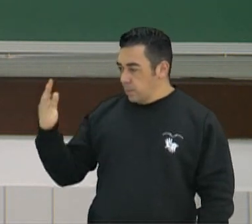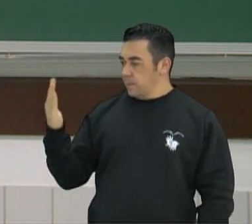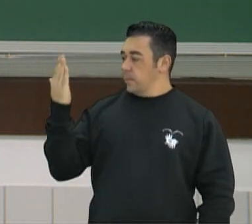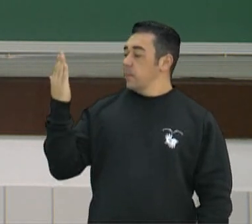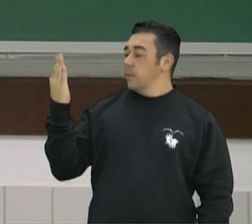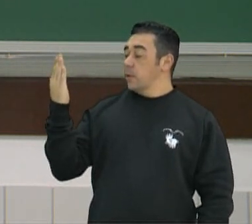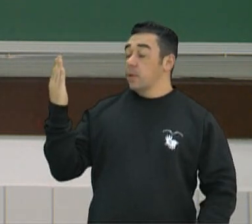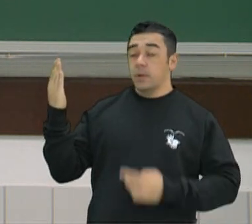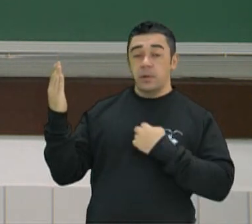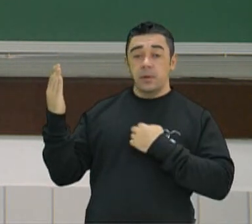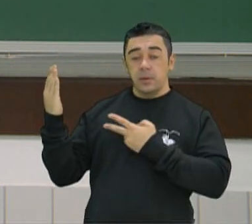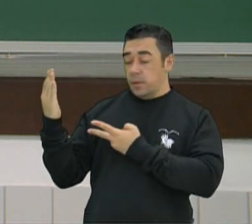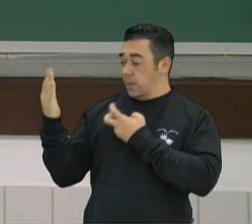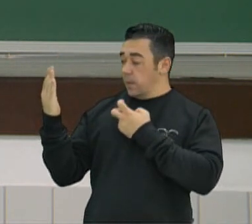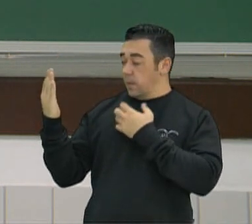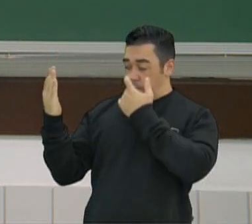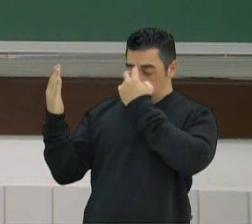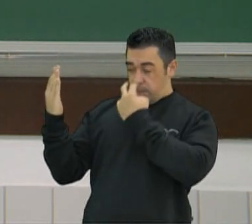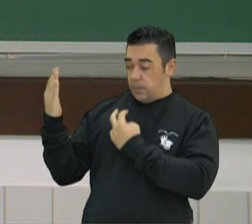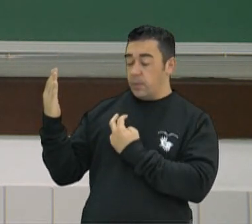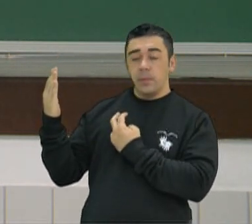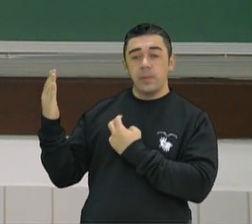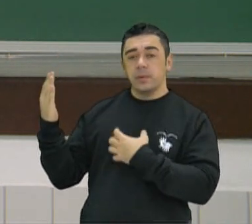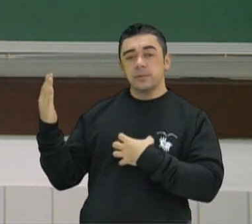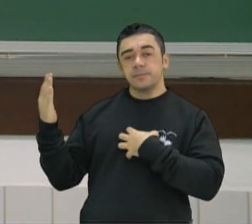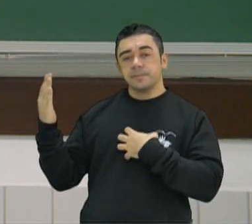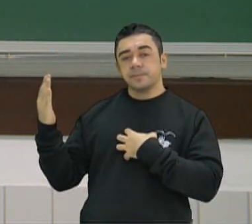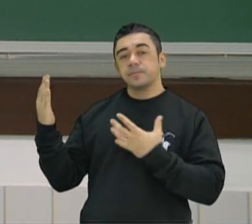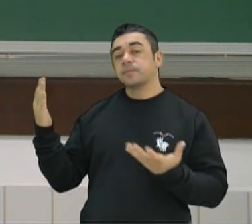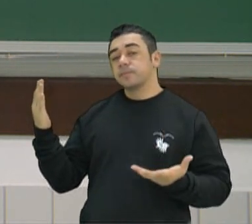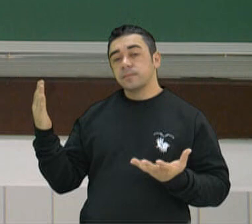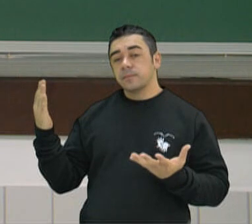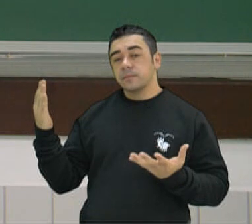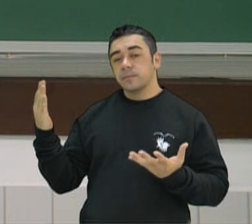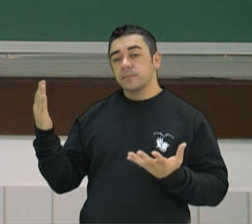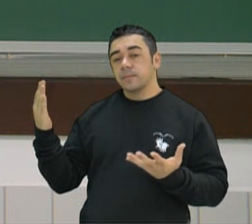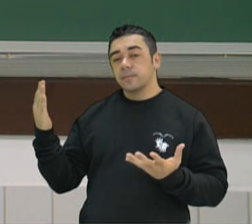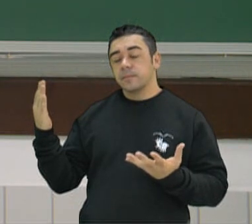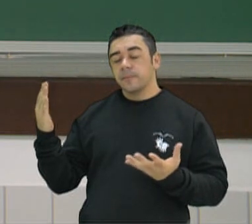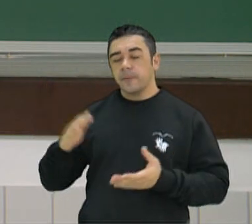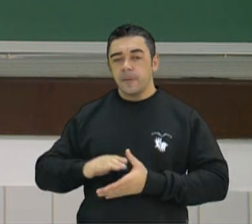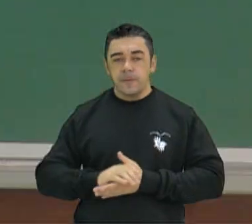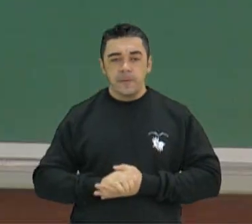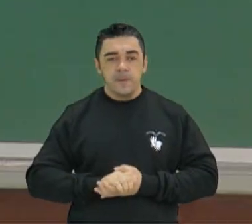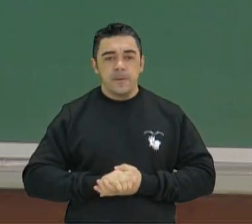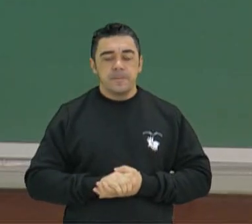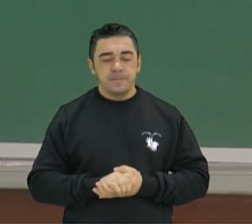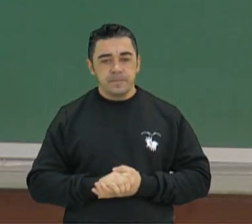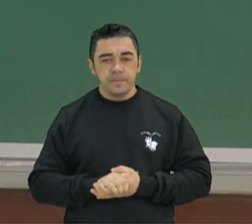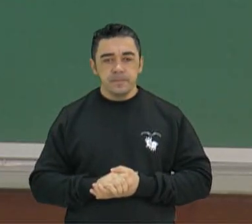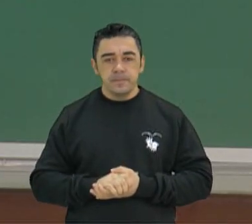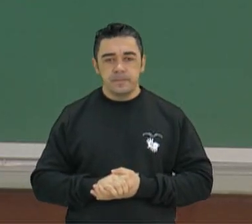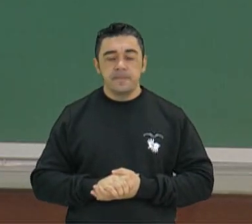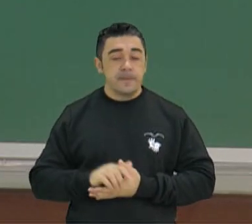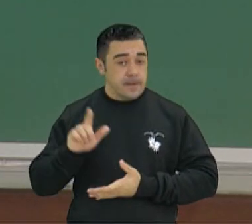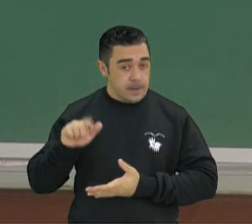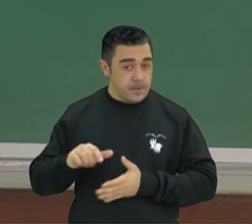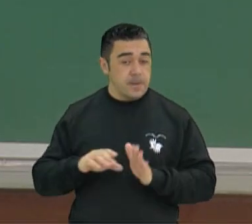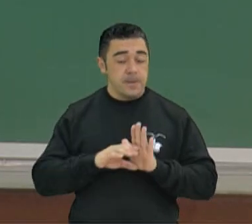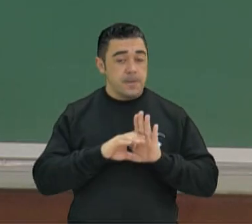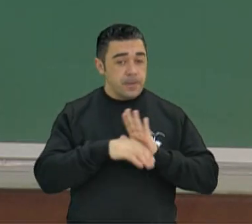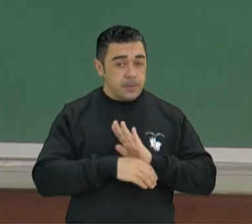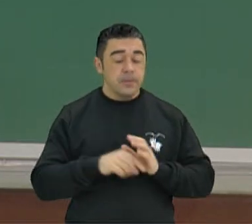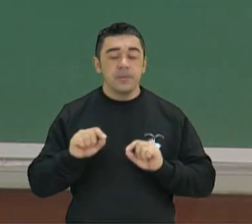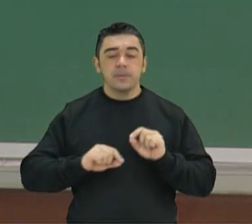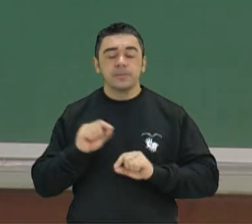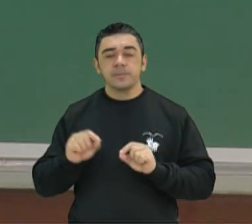é que você se percebe? Quais são os sentimentos que você tem sobre si próprio? Esse vai ser um conceito sobre